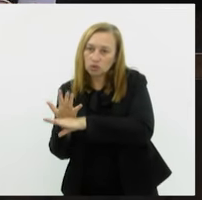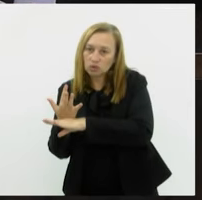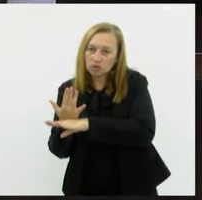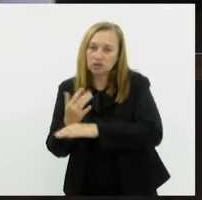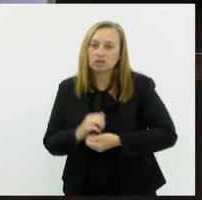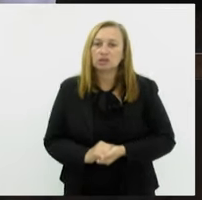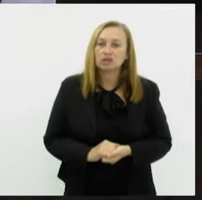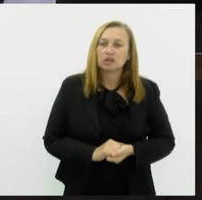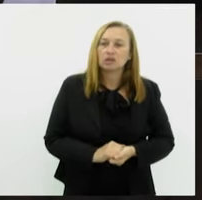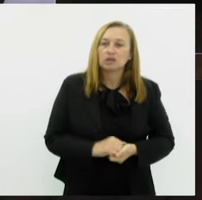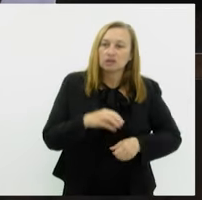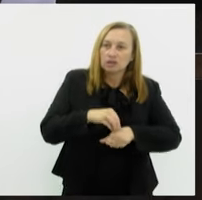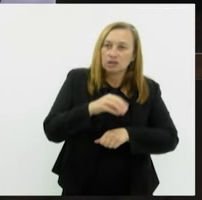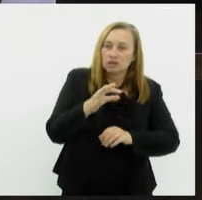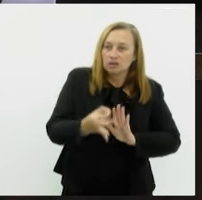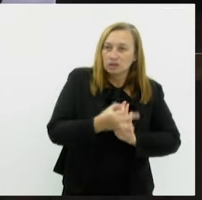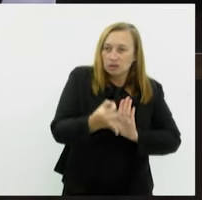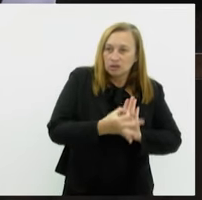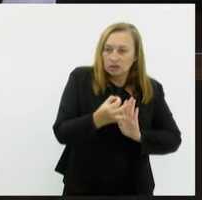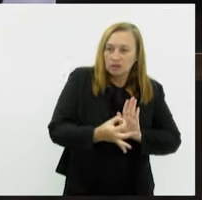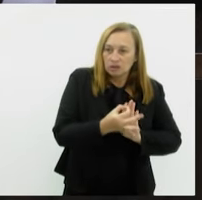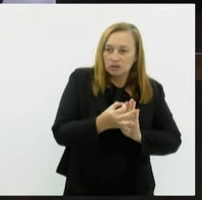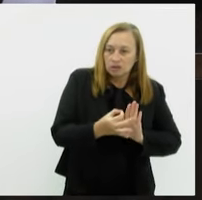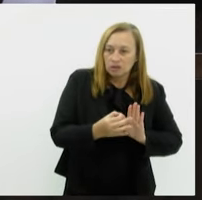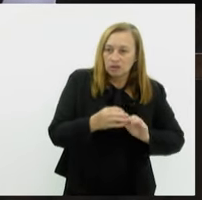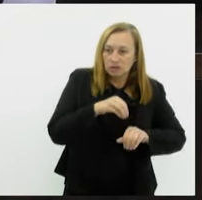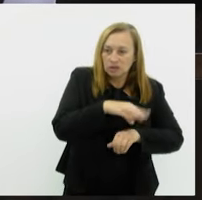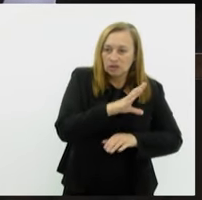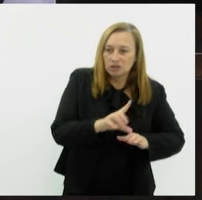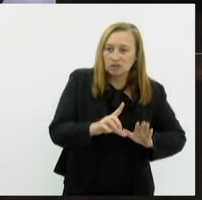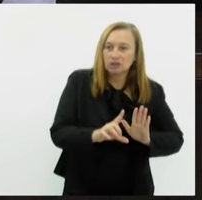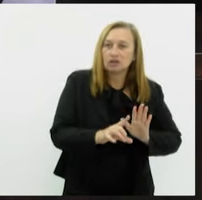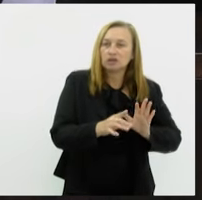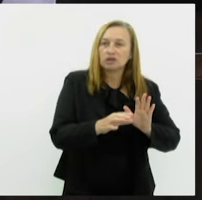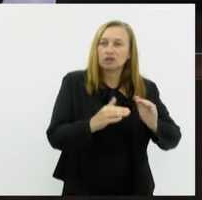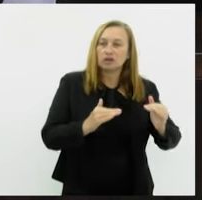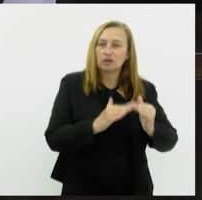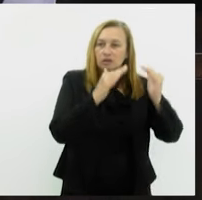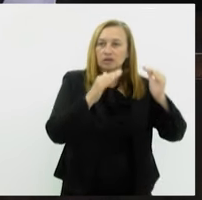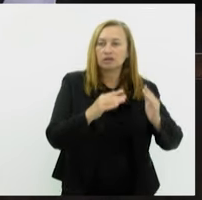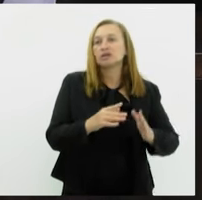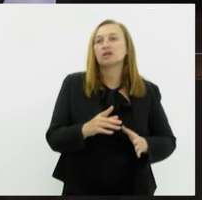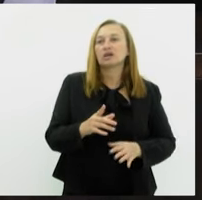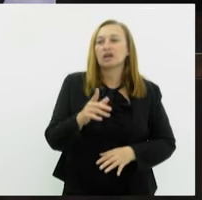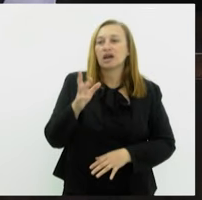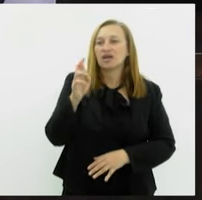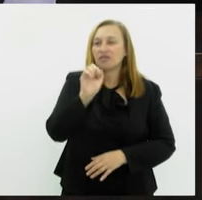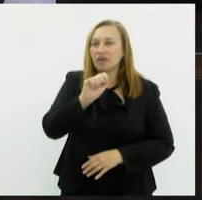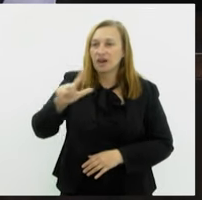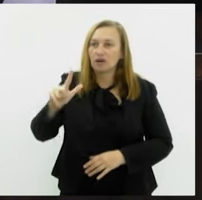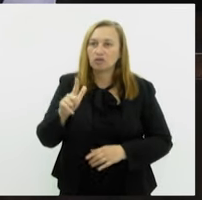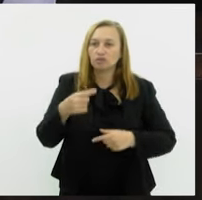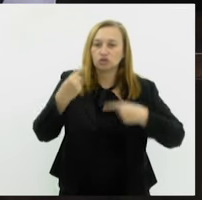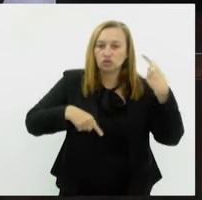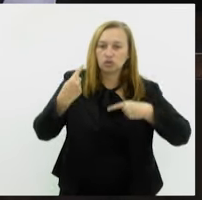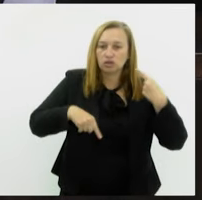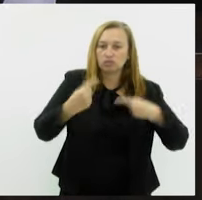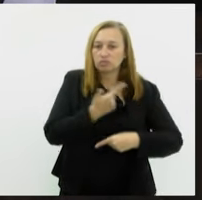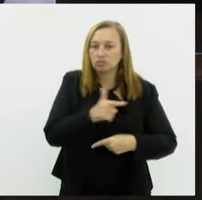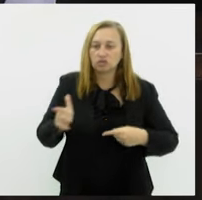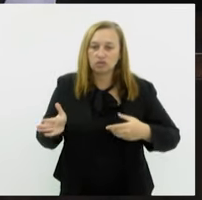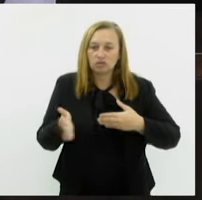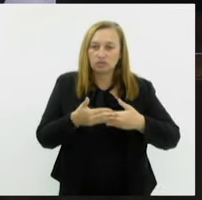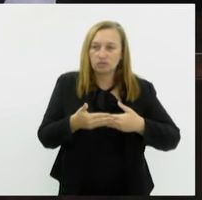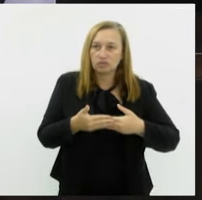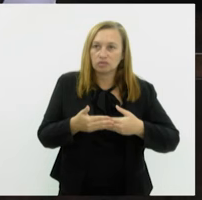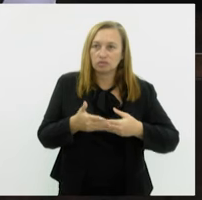da Comissão de Indicações Legislativas favorável. Relator, deputado Rafael do Gordo. Em discussão. Não havendo quem